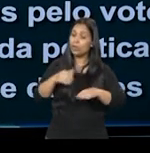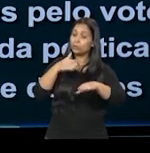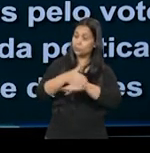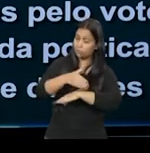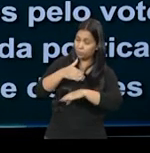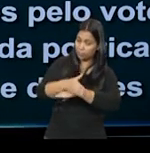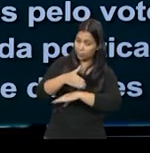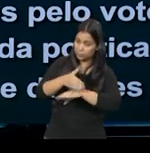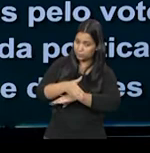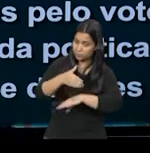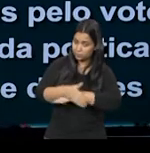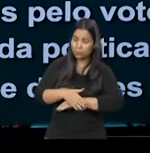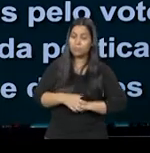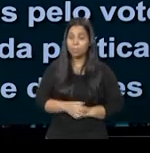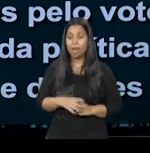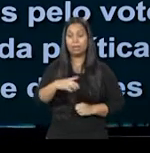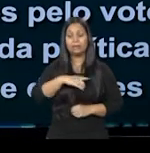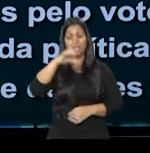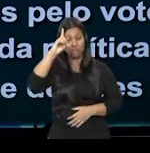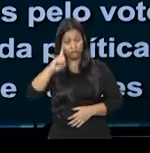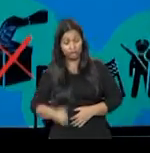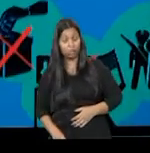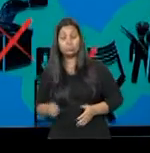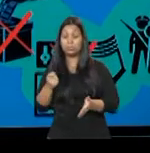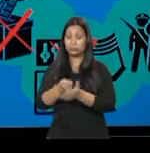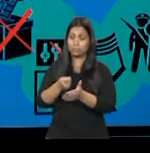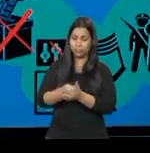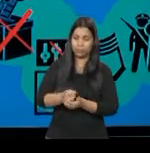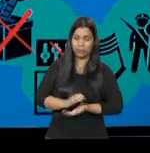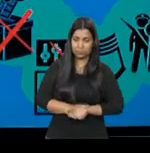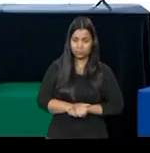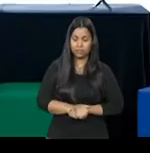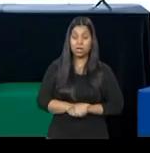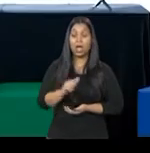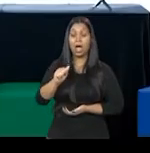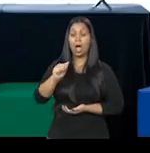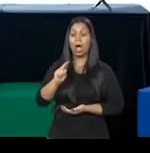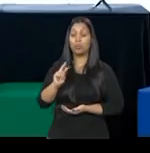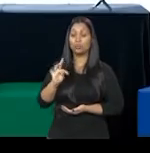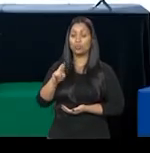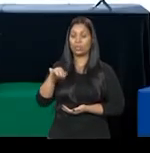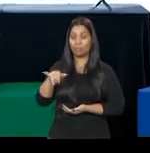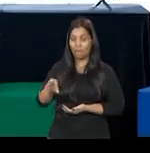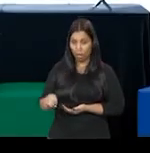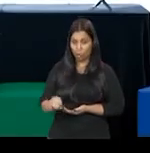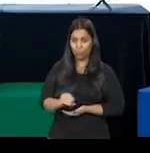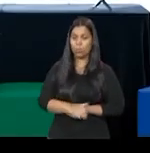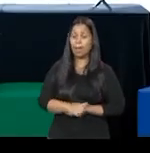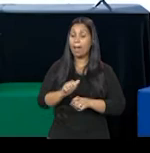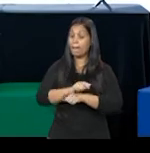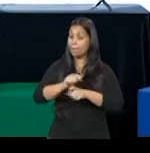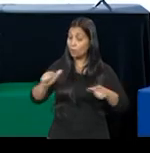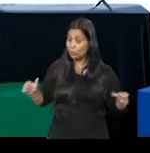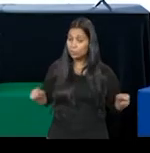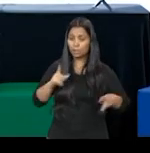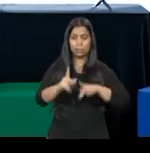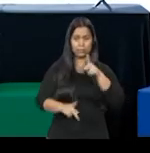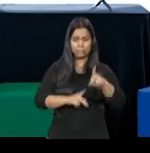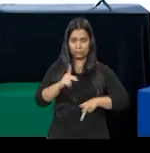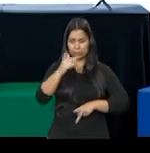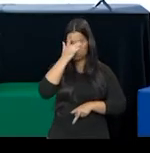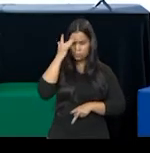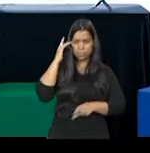podem participar da política, possuem direitos e deveres. Já no regime autoritário, a maioria